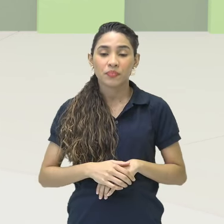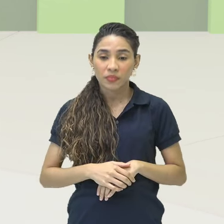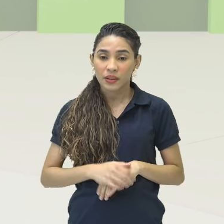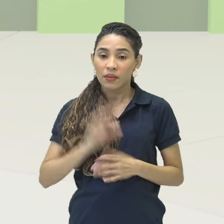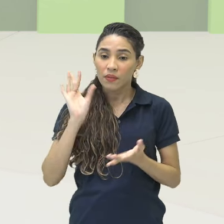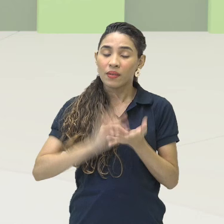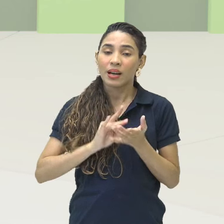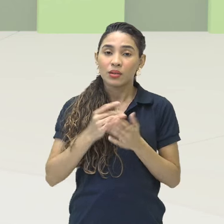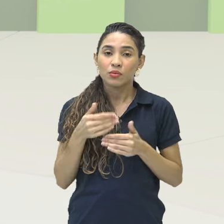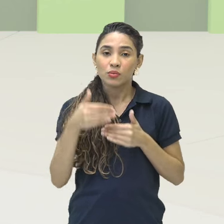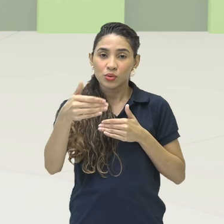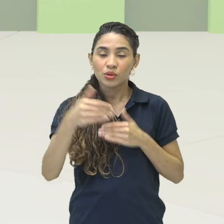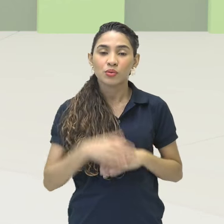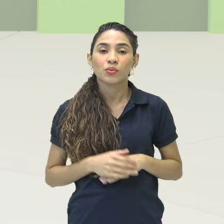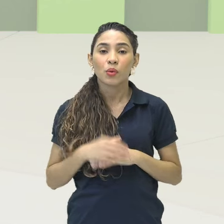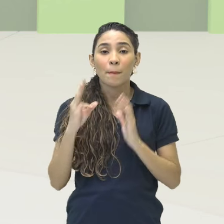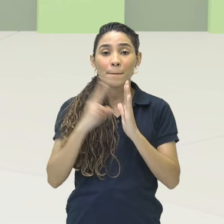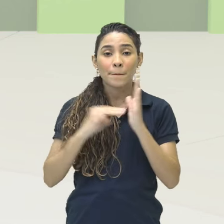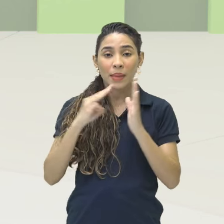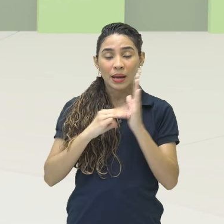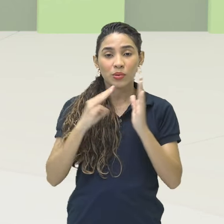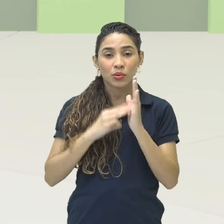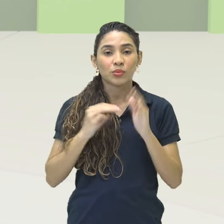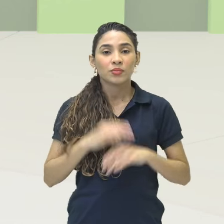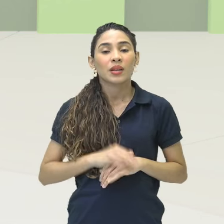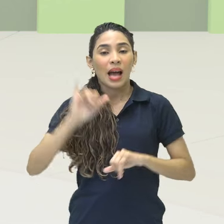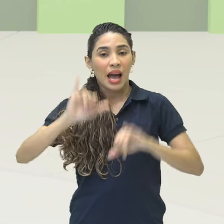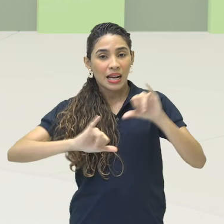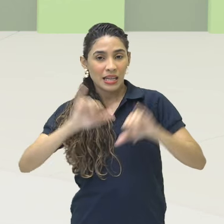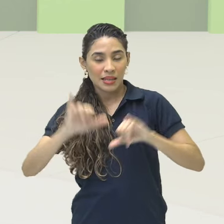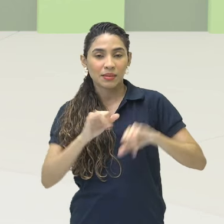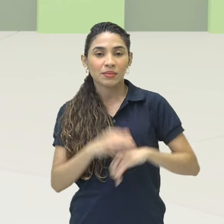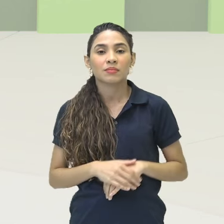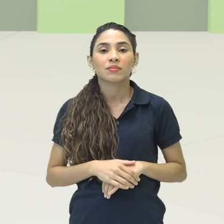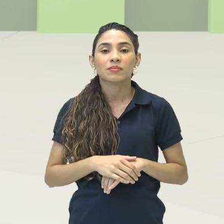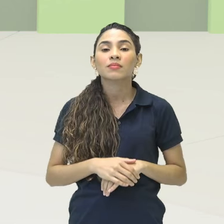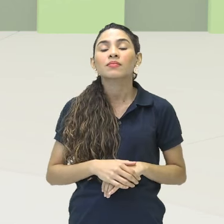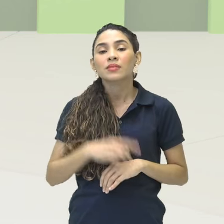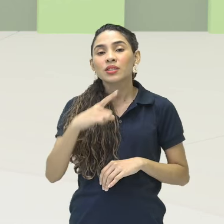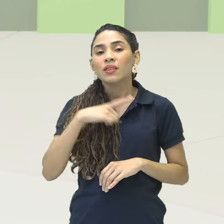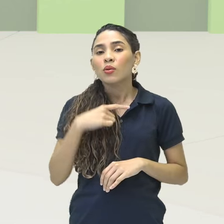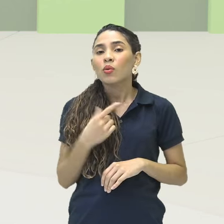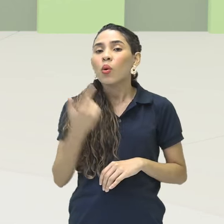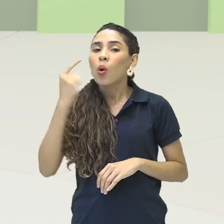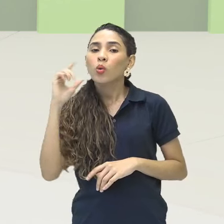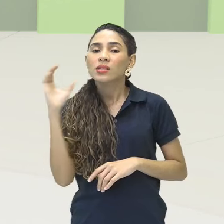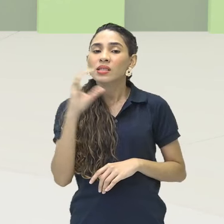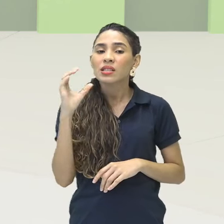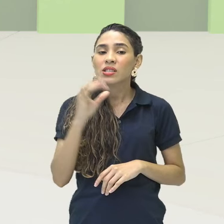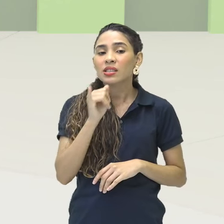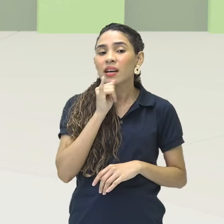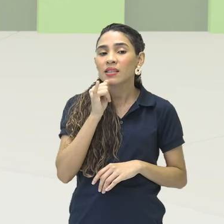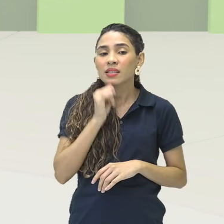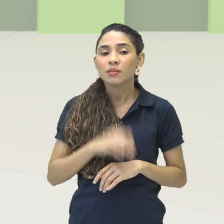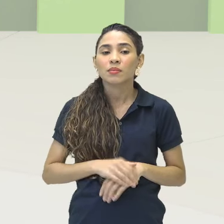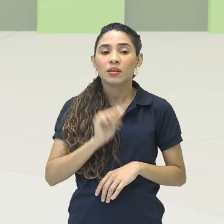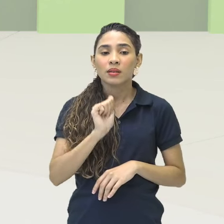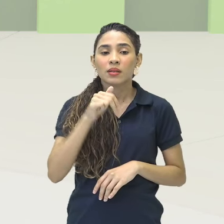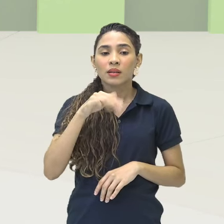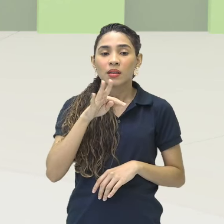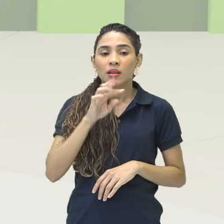sim surgiu o método científico na química, a química em si, vieram outros cientistas, como, por exemplo,